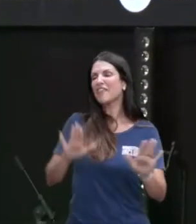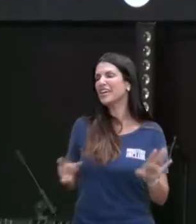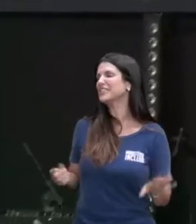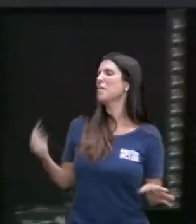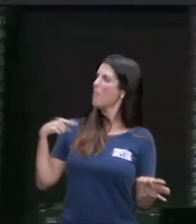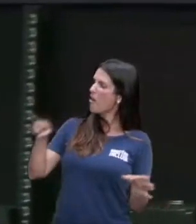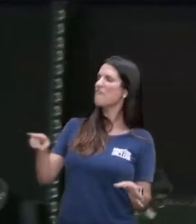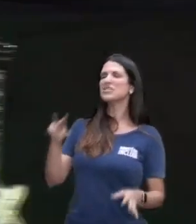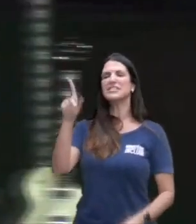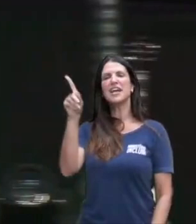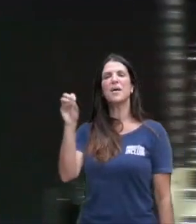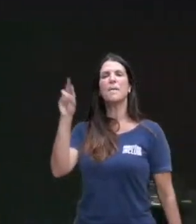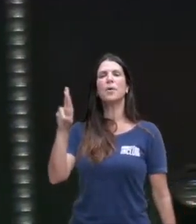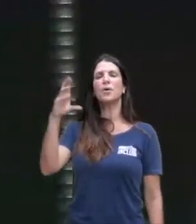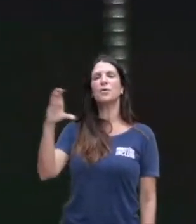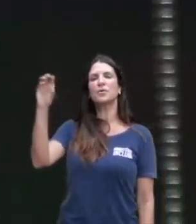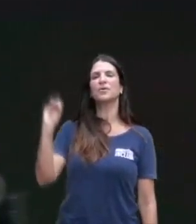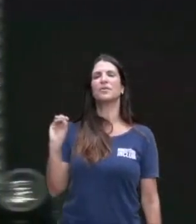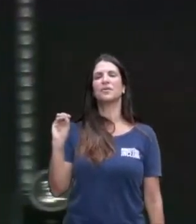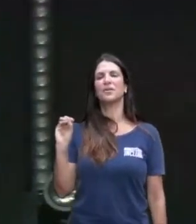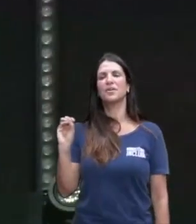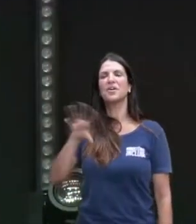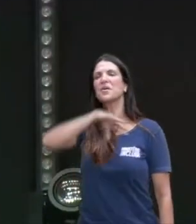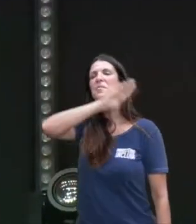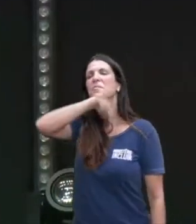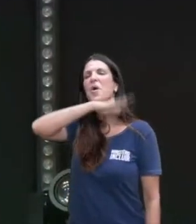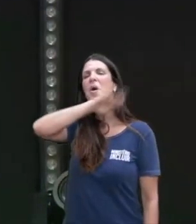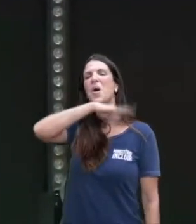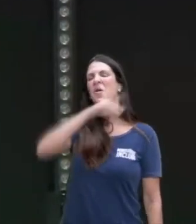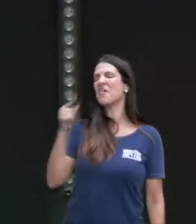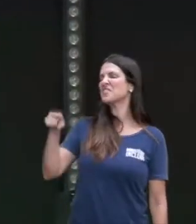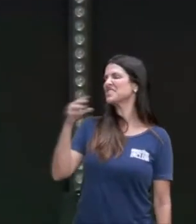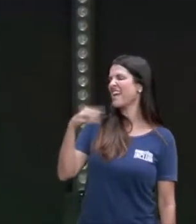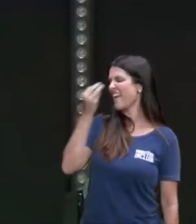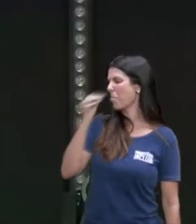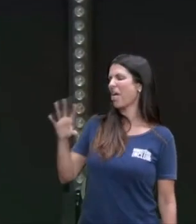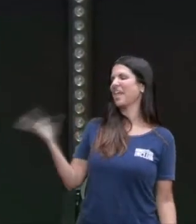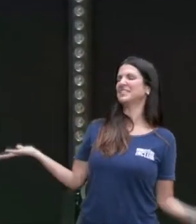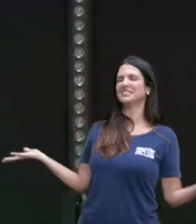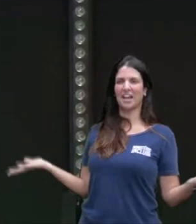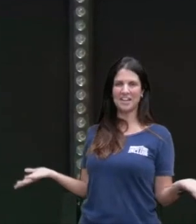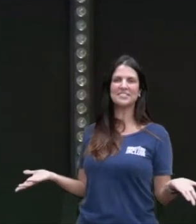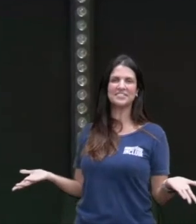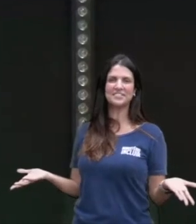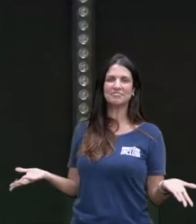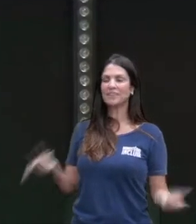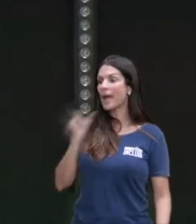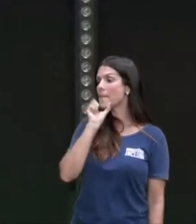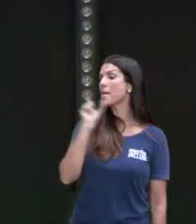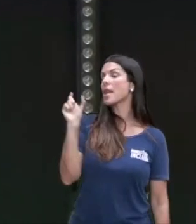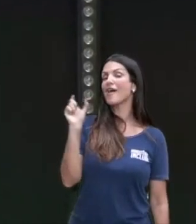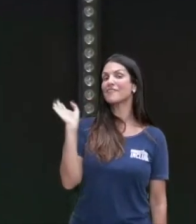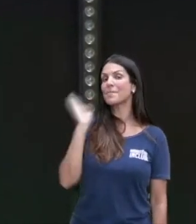porco pronto não vai dar em nada tô relaxado É isso aí então palavras de maldição